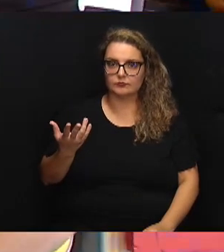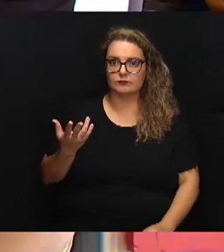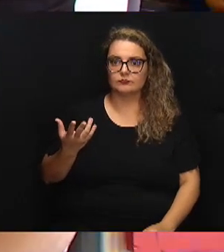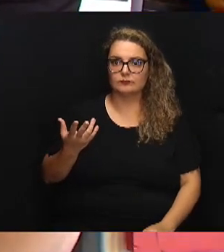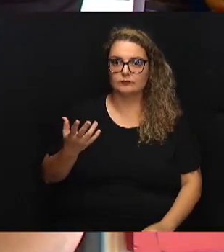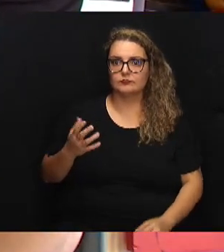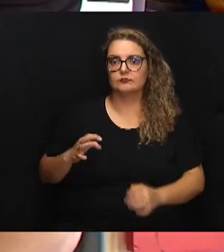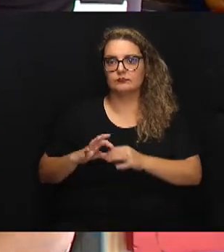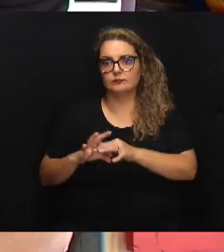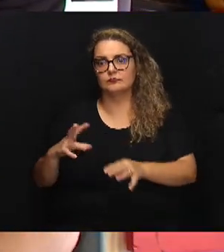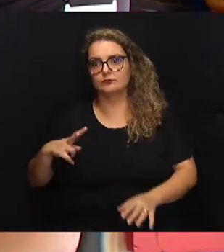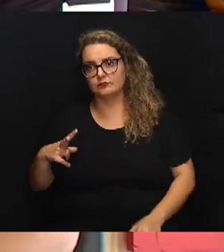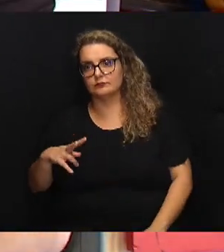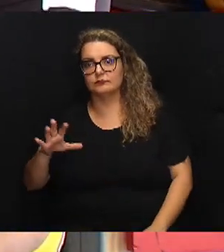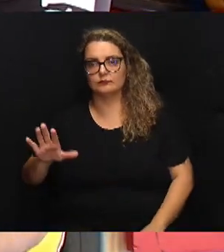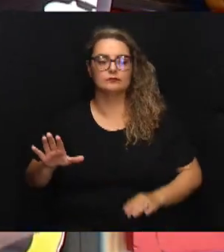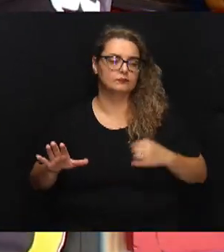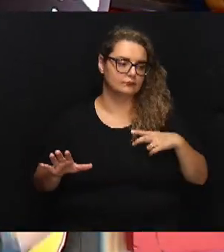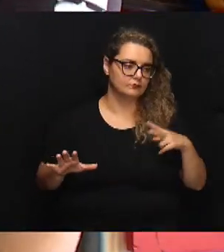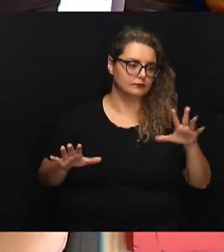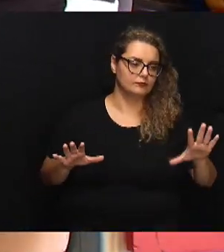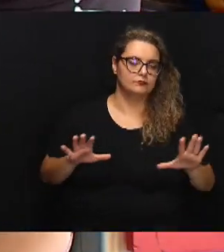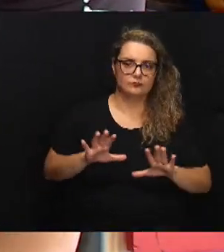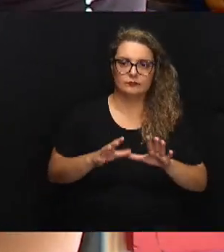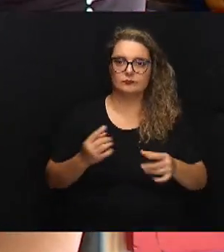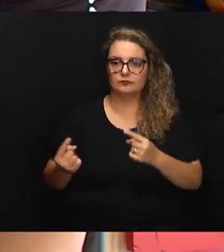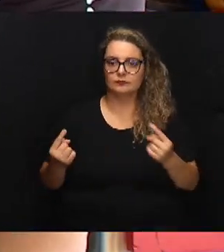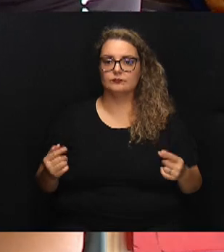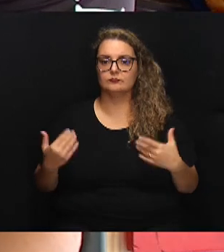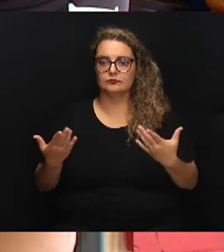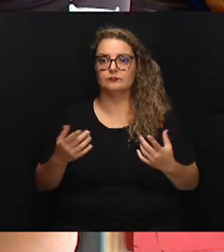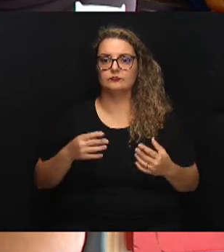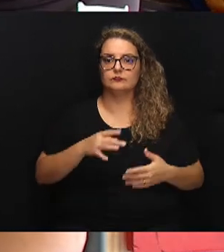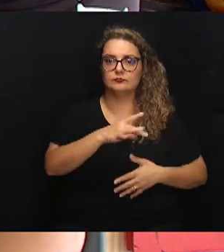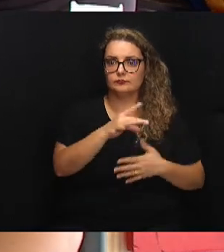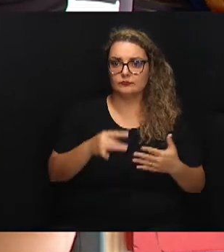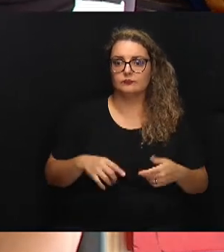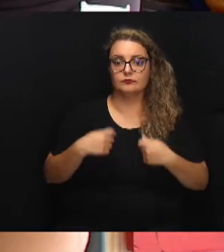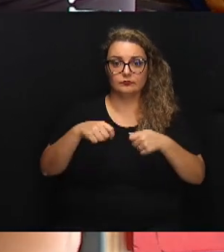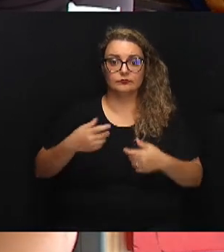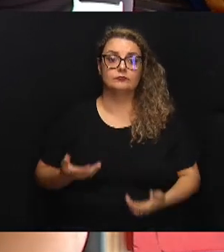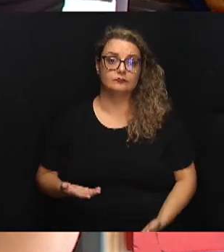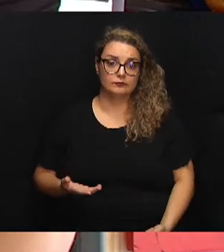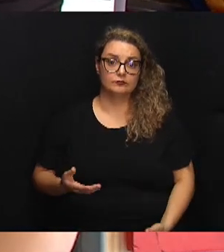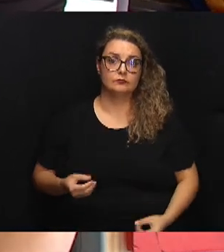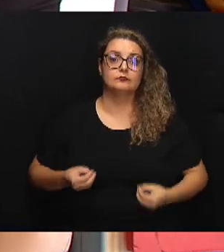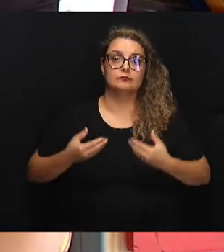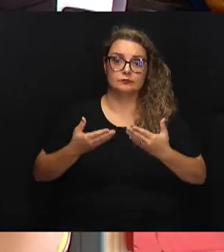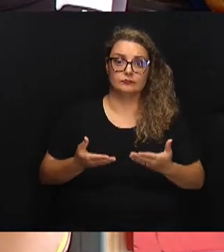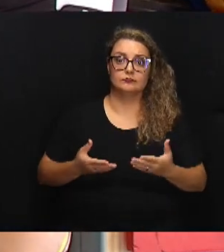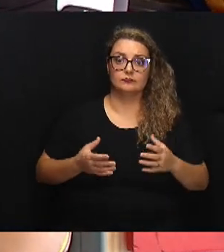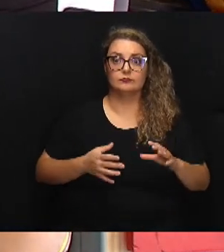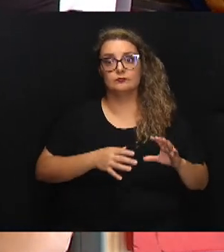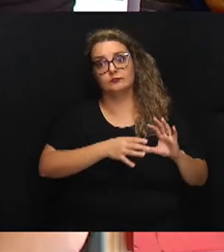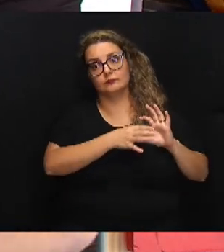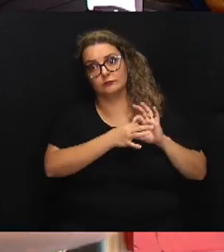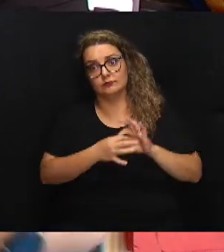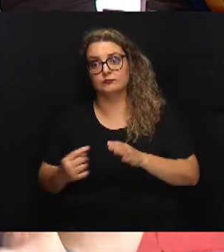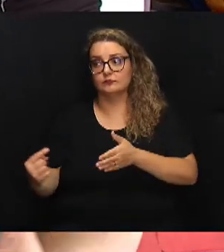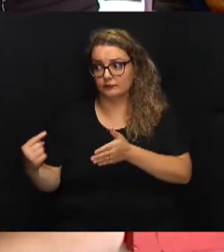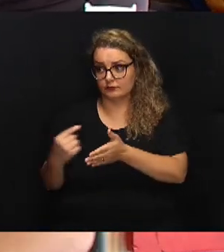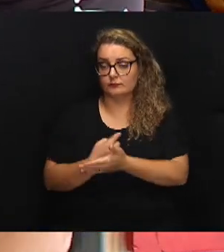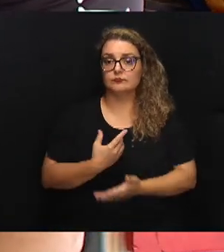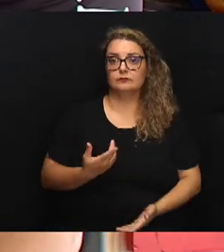deixar a aula particular para o aluno, ver quais são as individualidades que ele necessita. E isso traz para o contexto que você me perguntou,